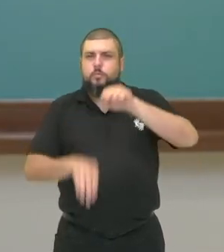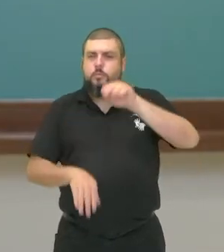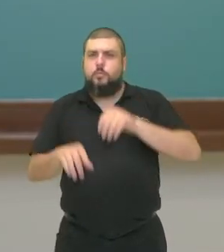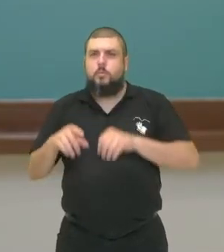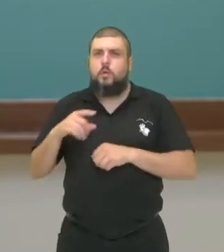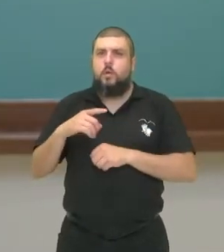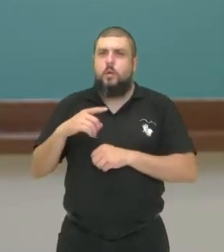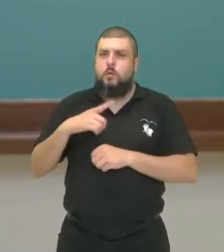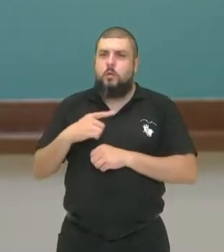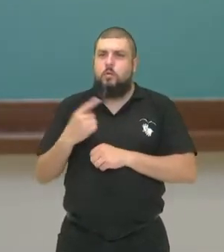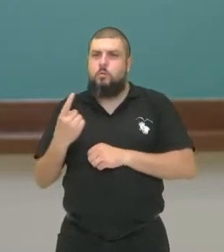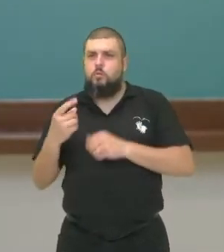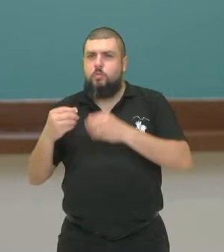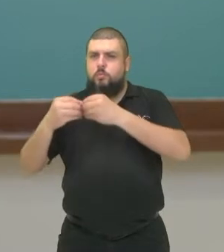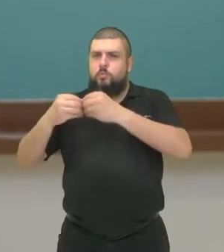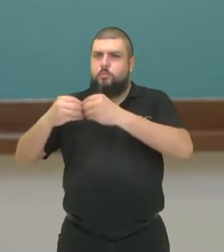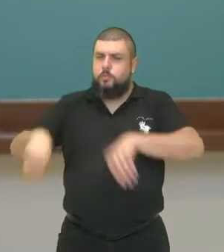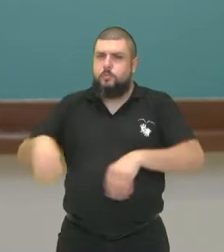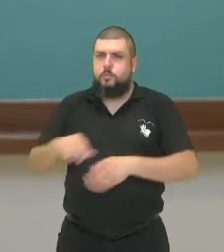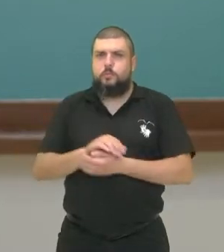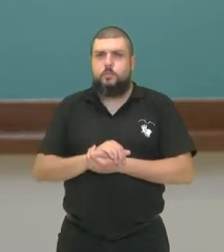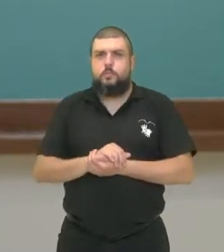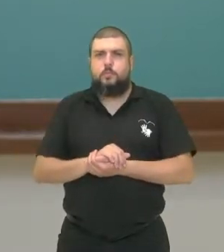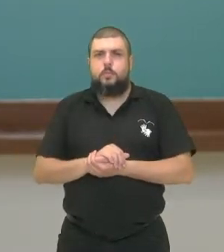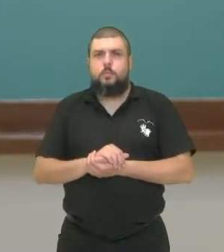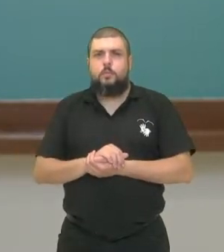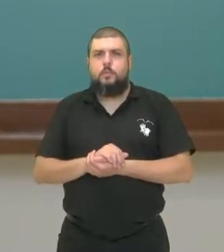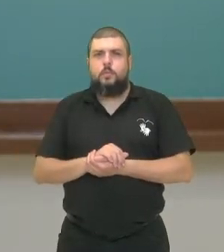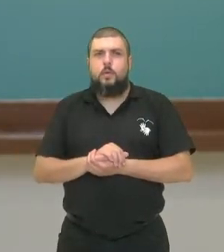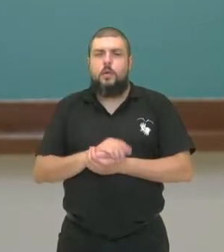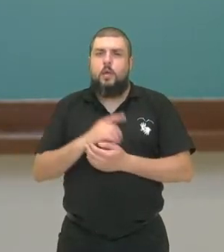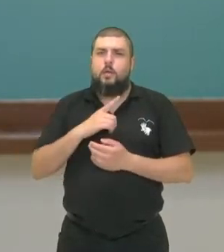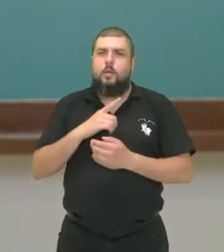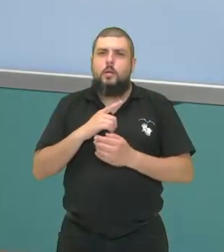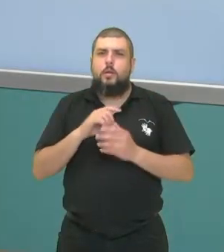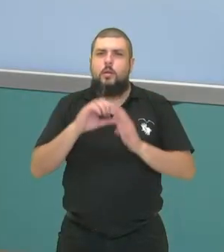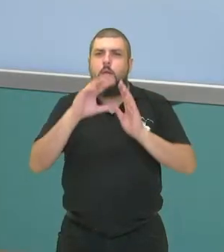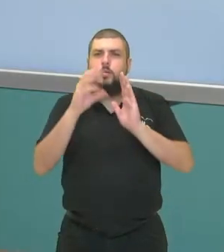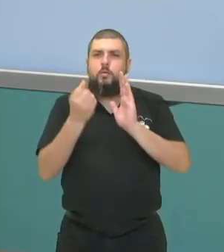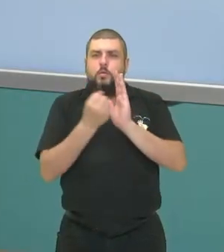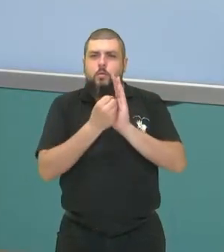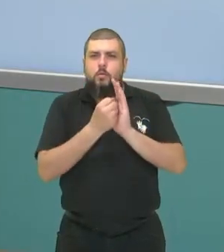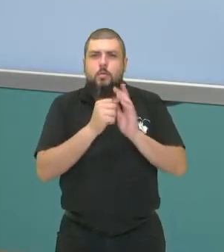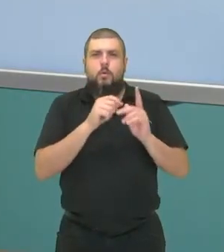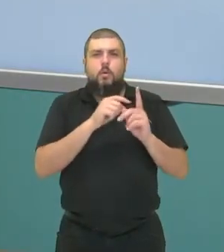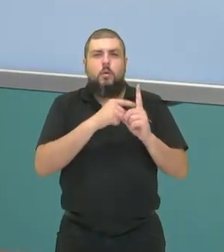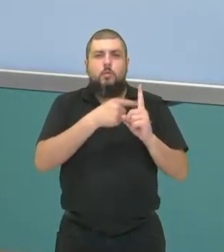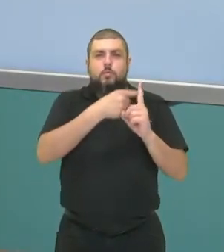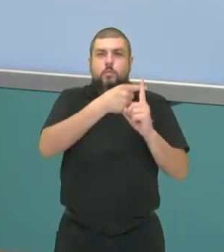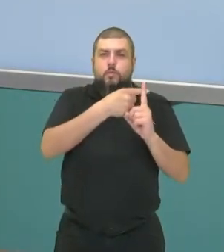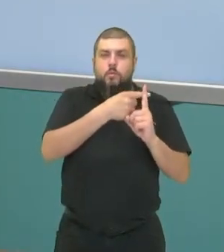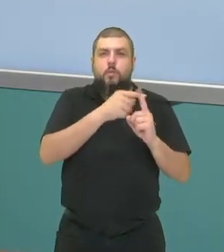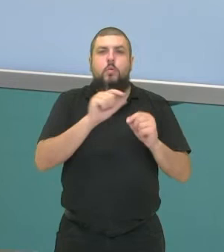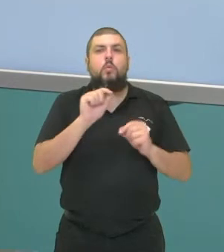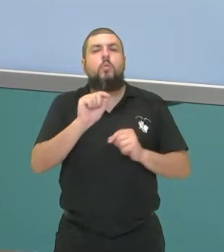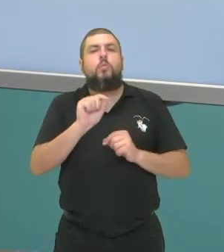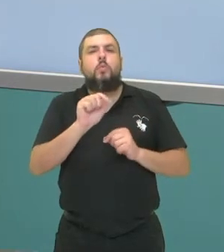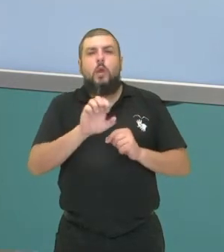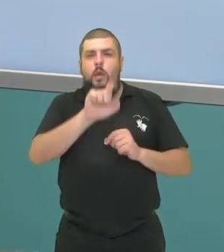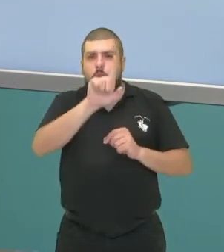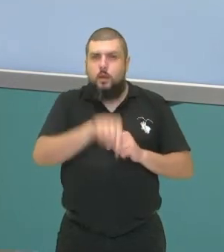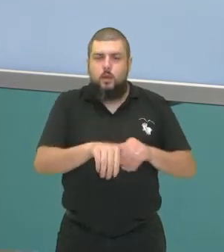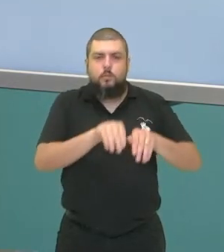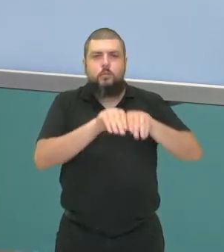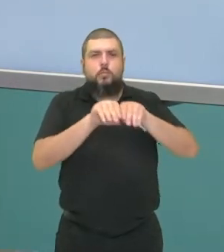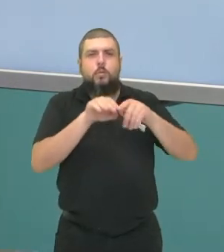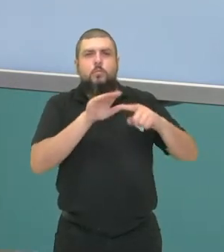sendo prejudicado. E aí nós utilizamos os símbolos positivo para as harmônicas, mostrando que pelo menos se não